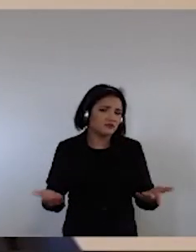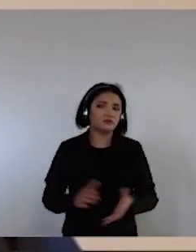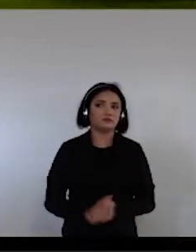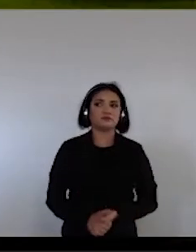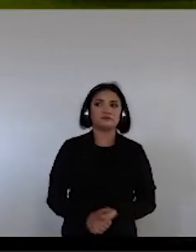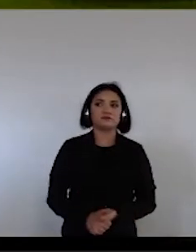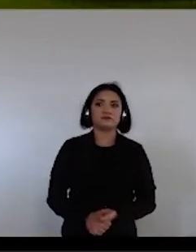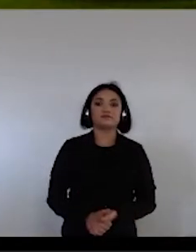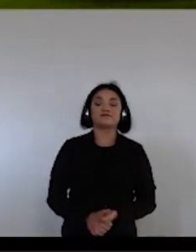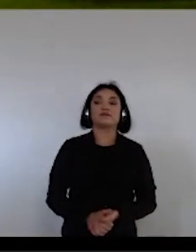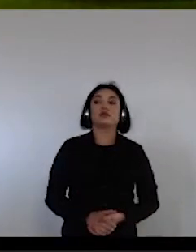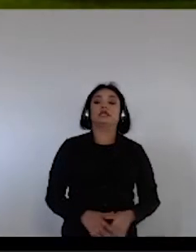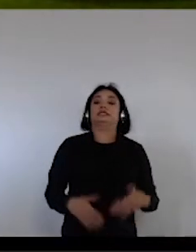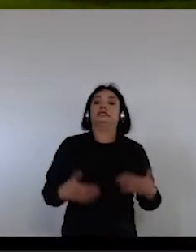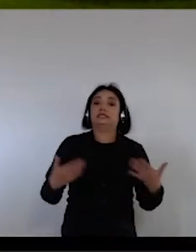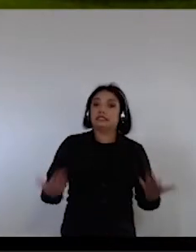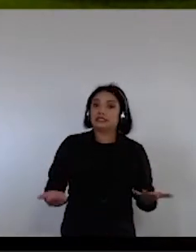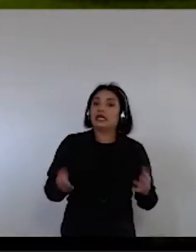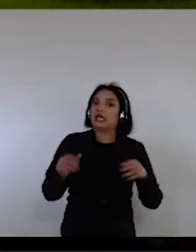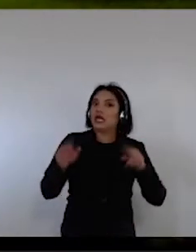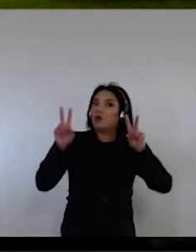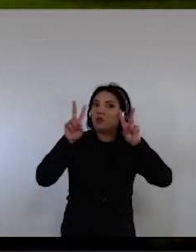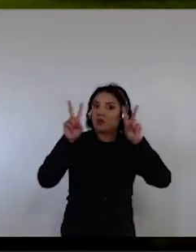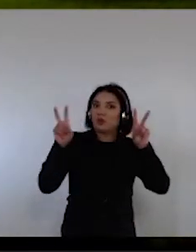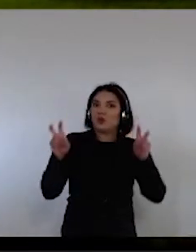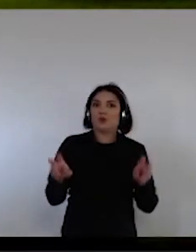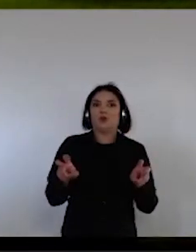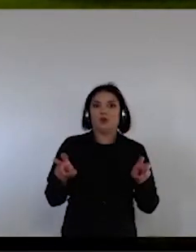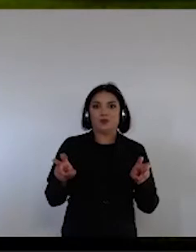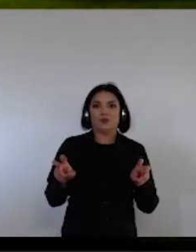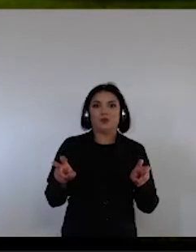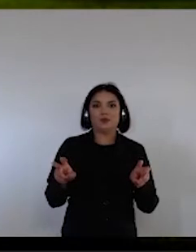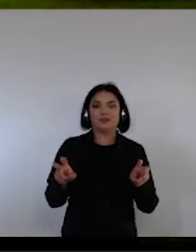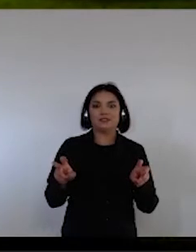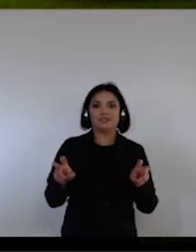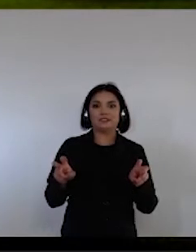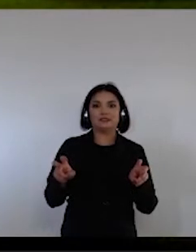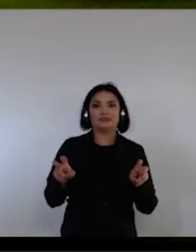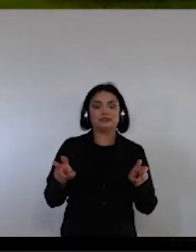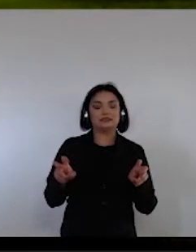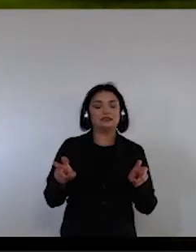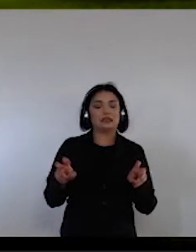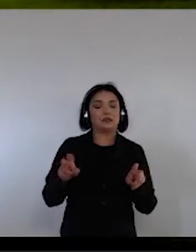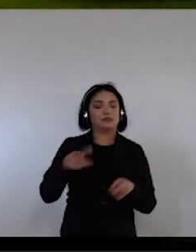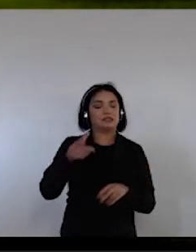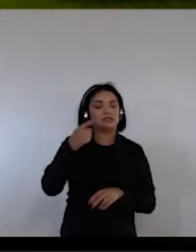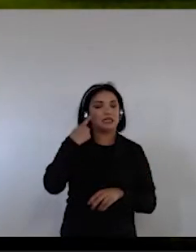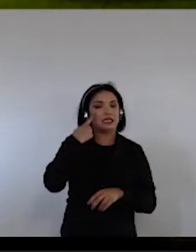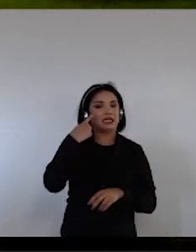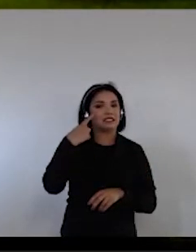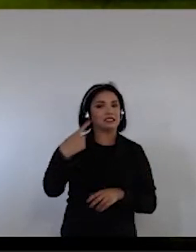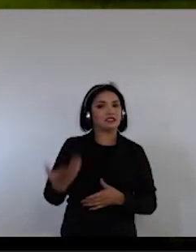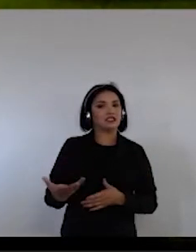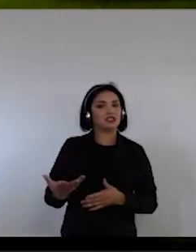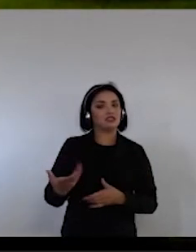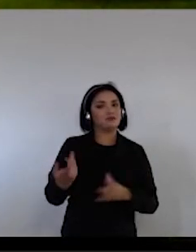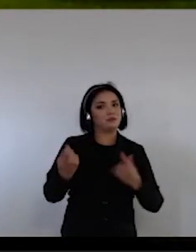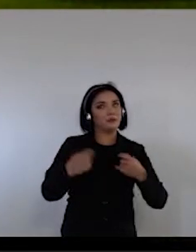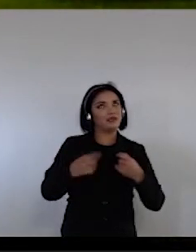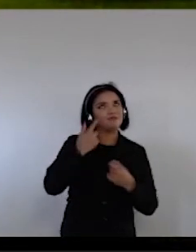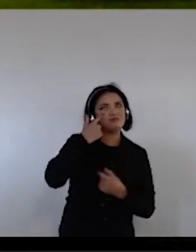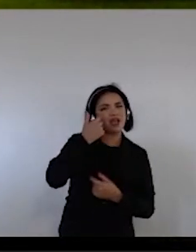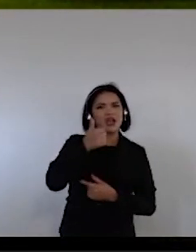olha, recebe amplamente os advogados lá. Ele dizendo, olha, tem advogado que chega aqui e fica meia hora falando comigo. Eu tenho que praticamente tirar